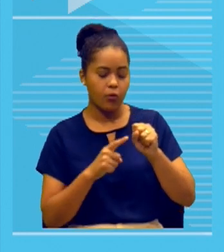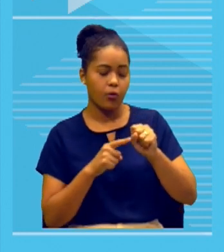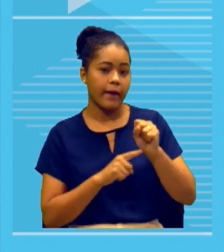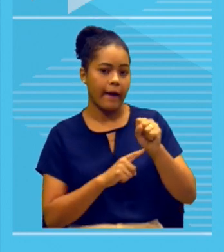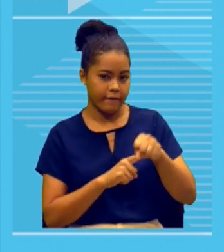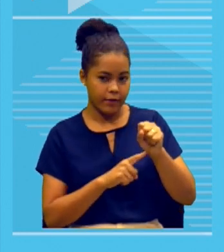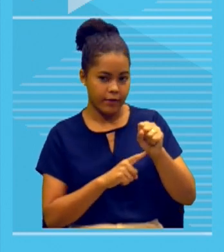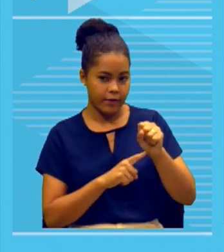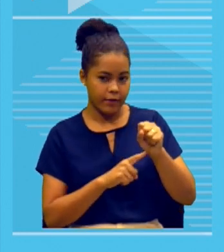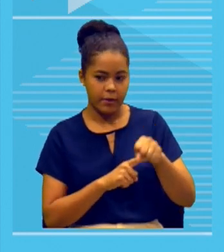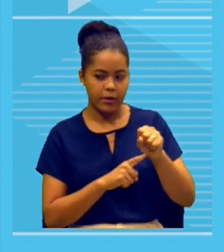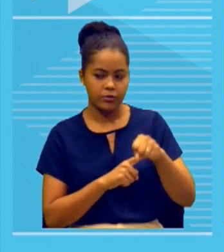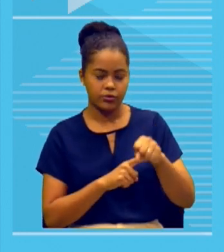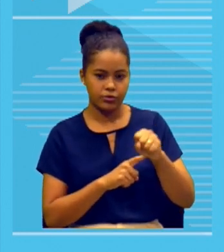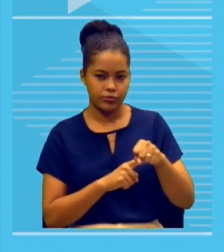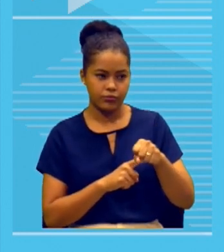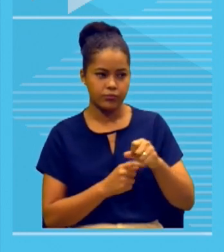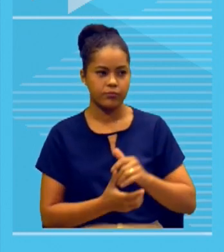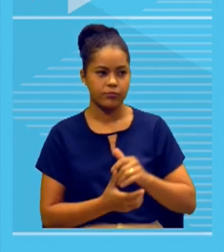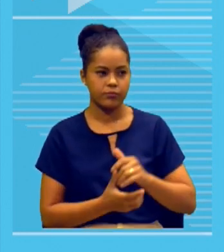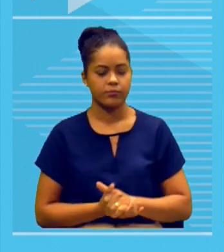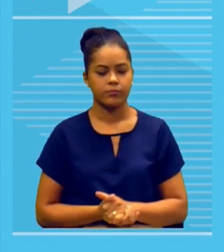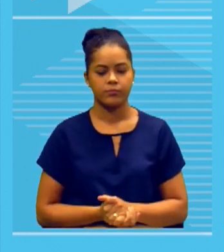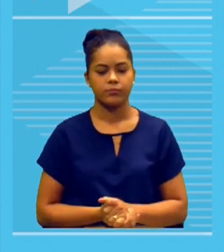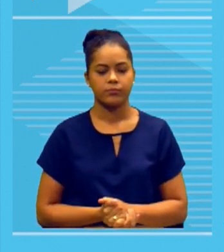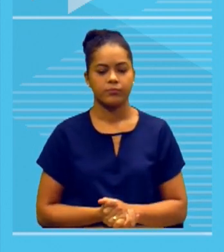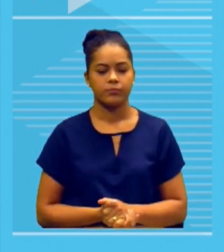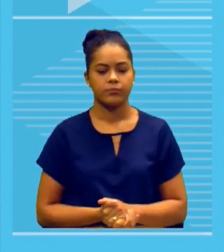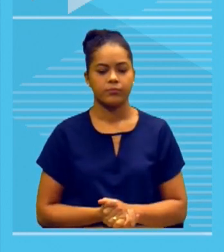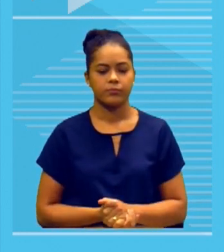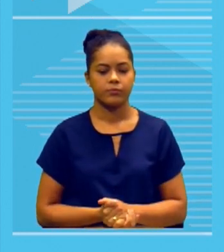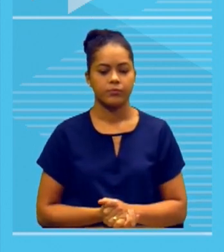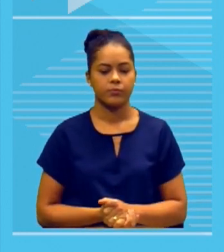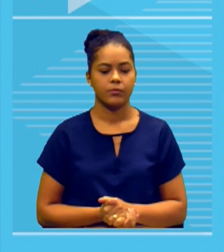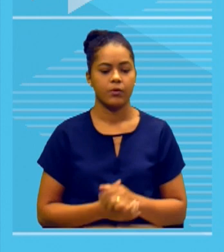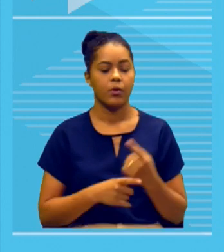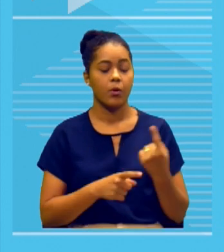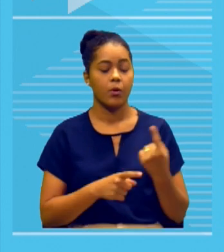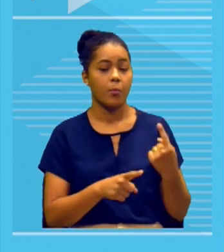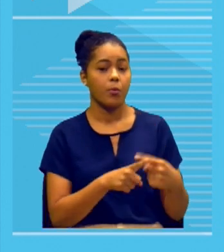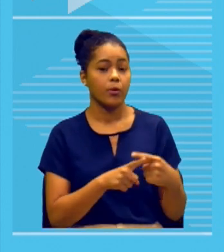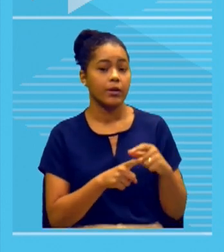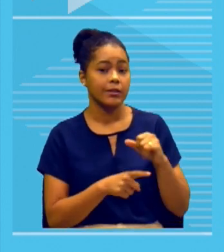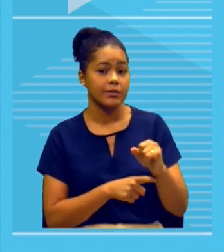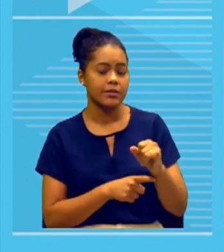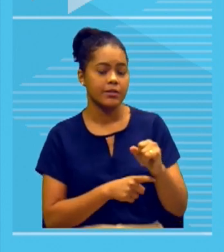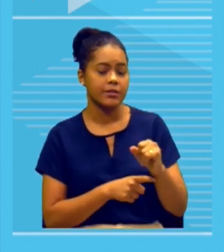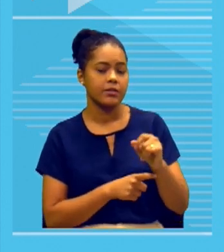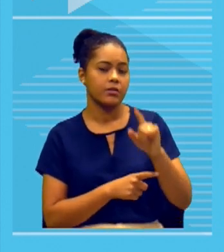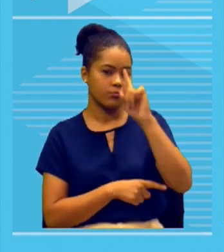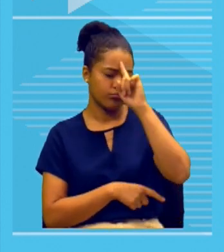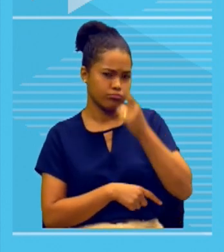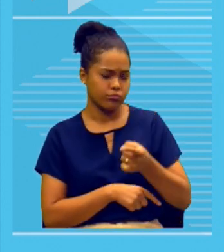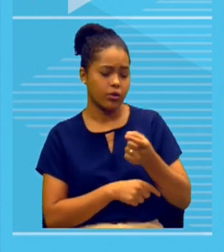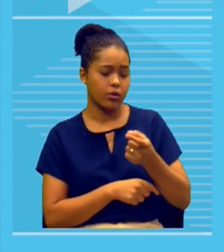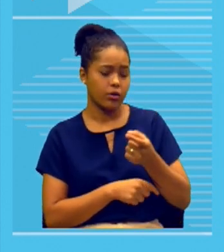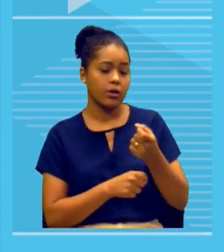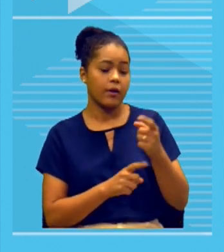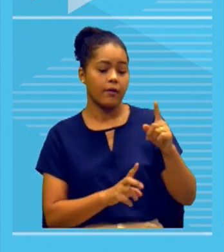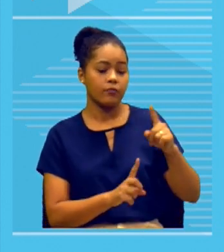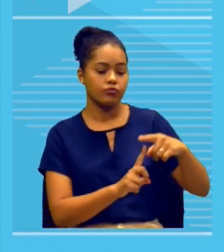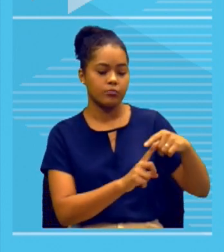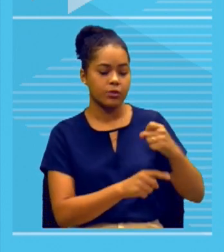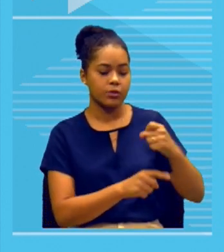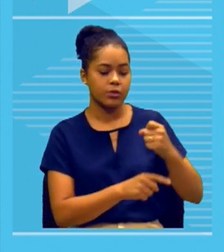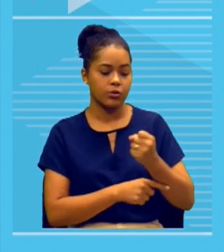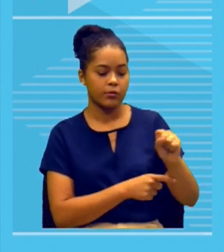imperativo afirmativo Porque se o imperativo for negativo aí você terá fator de